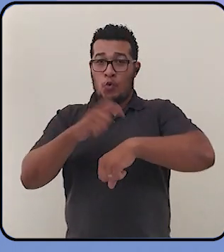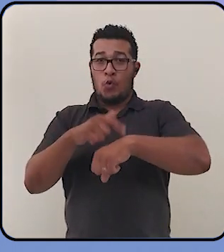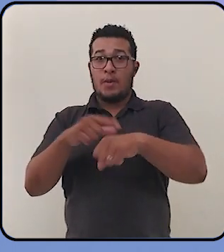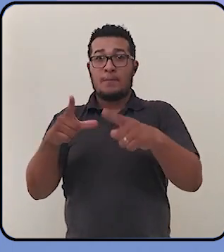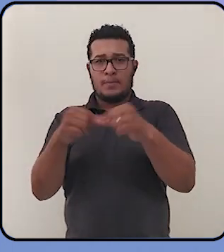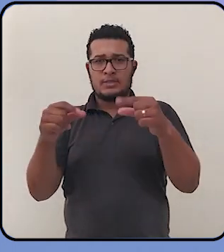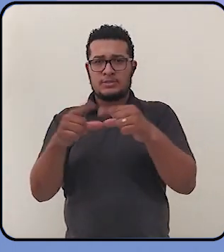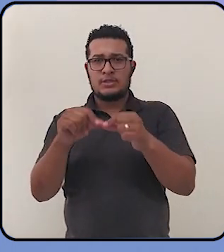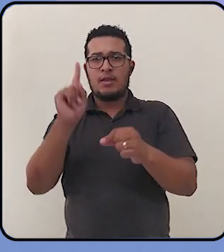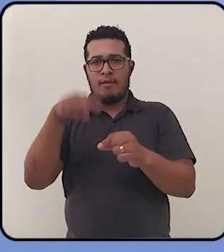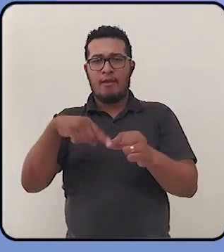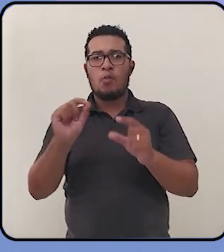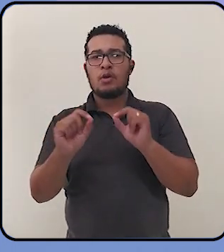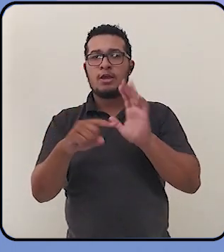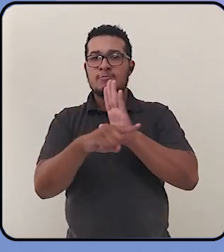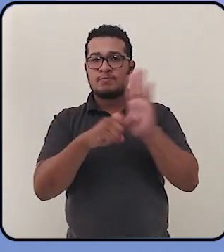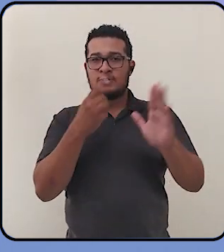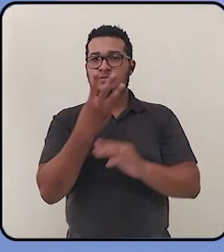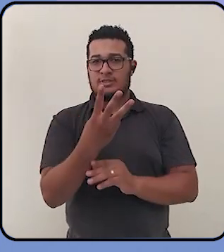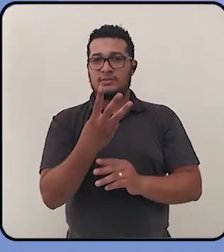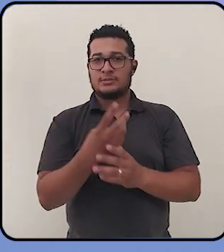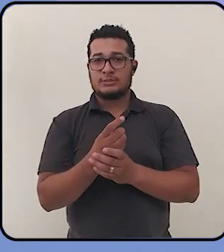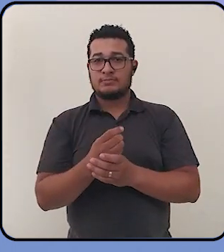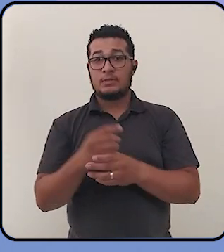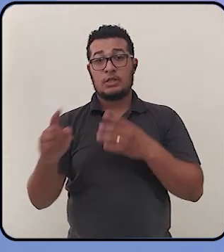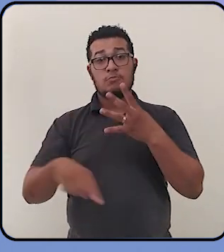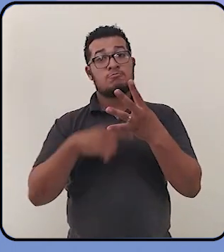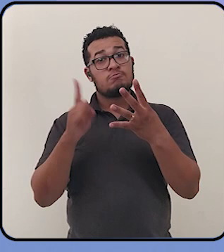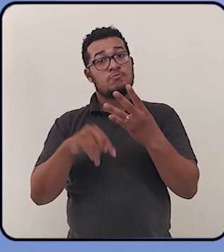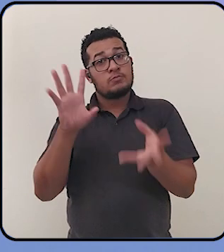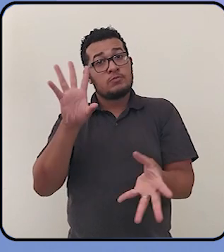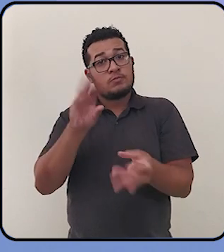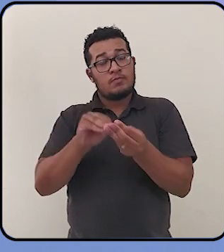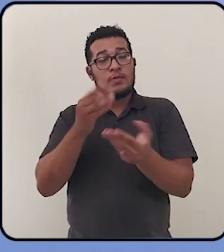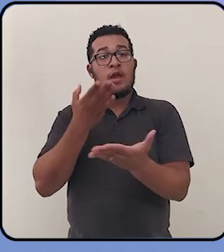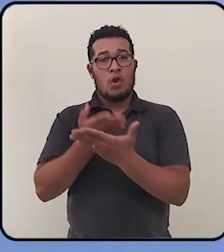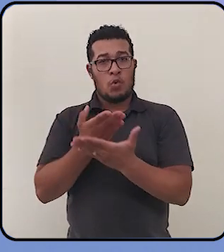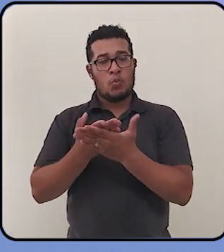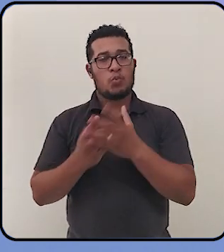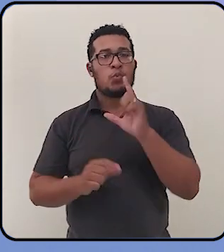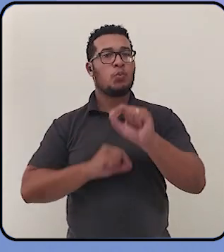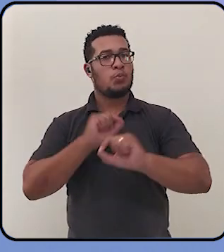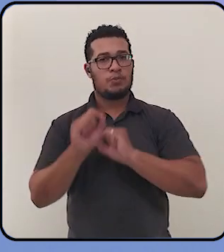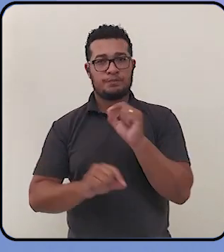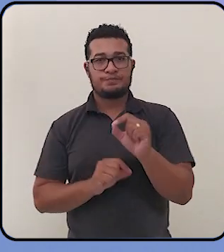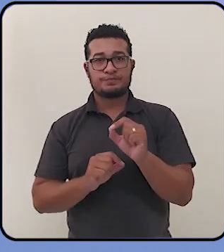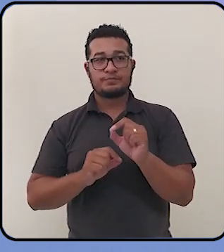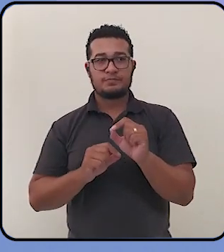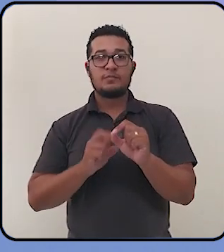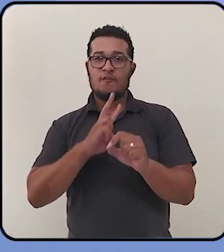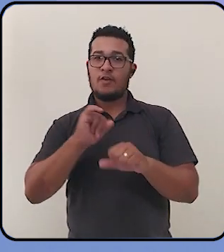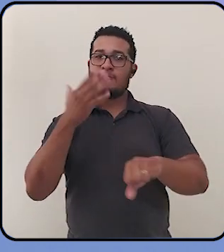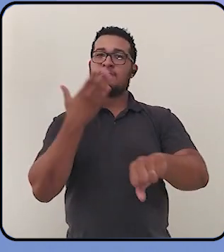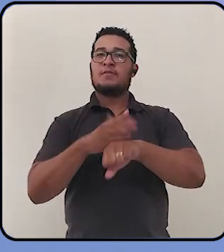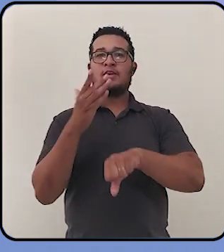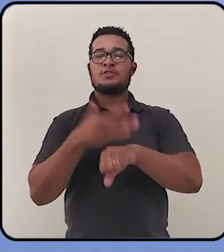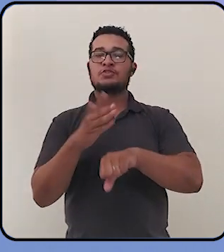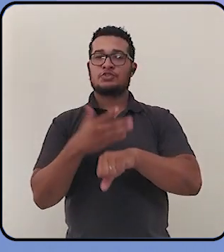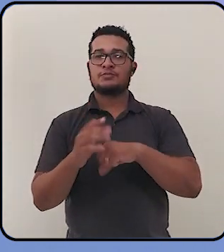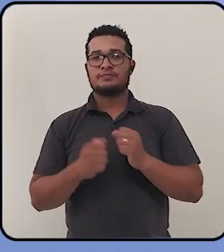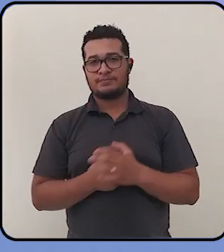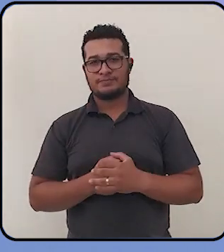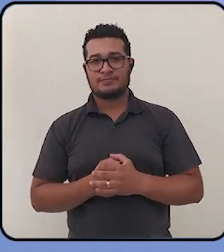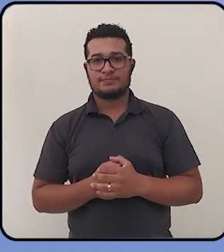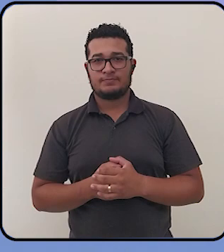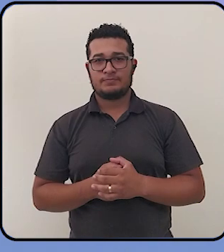horário principal do Brasil, a hora de Brasília, é o fuso -3. Agora, para concluir nossa aula,